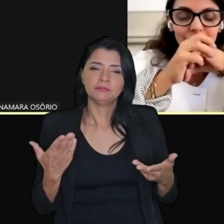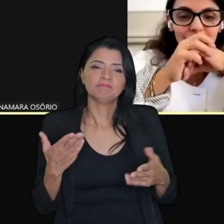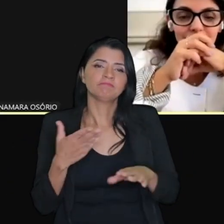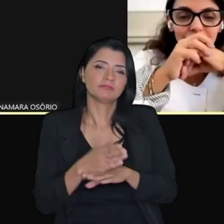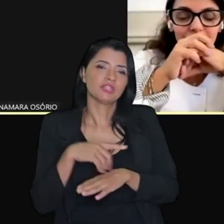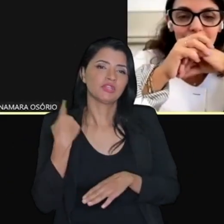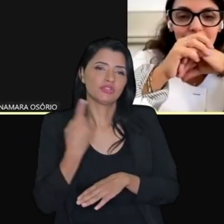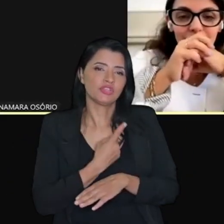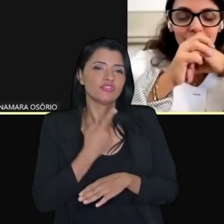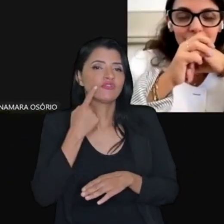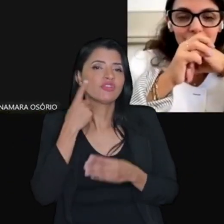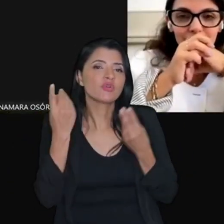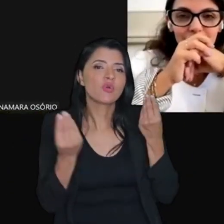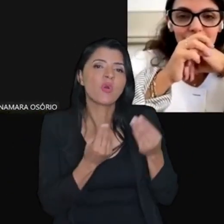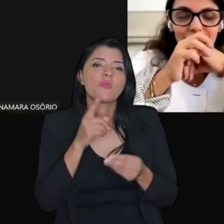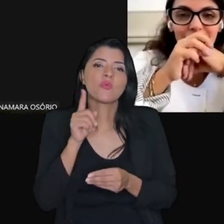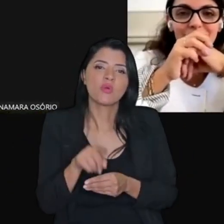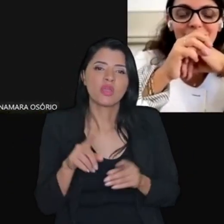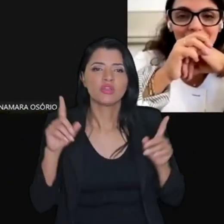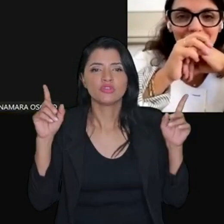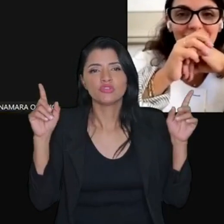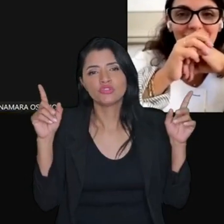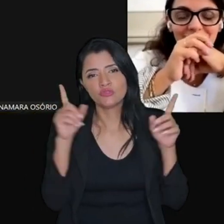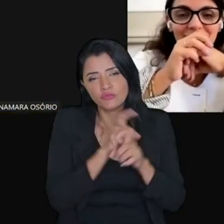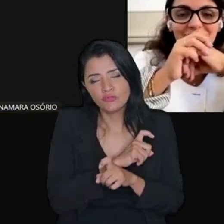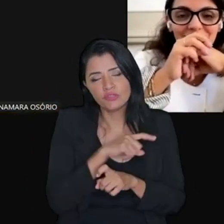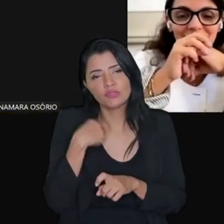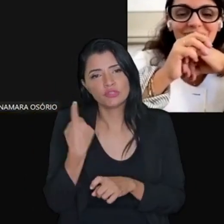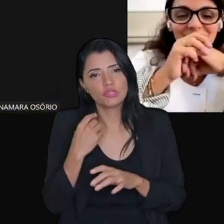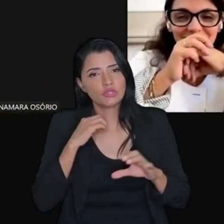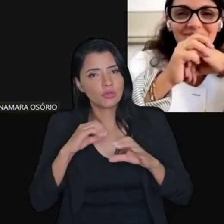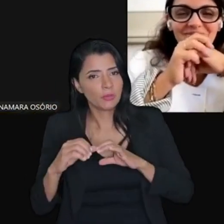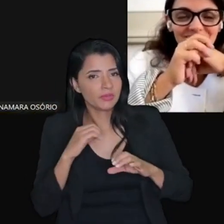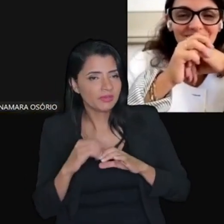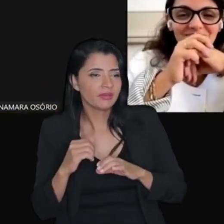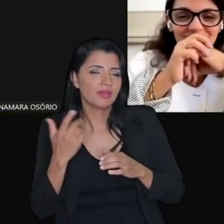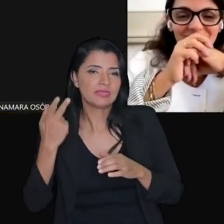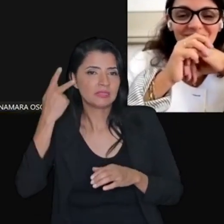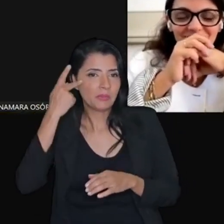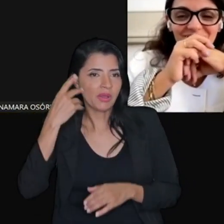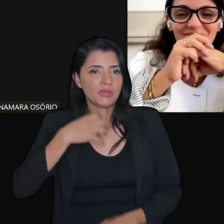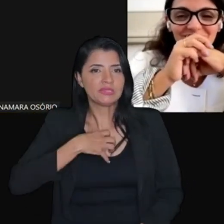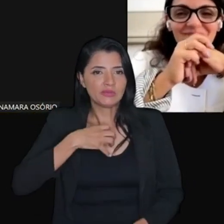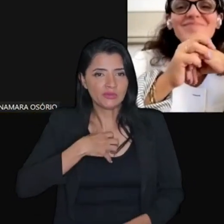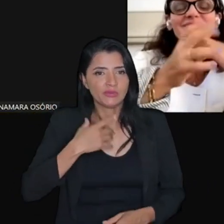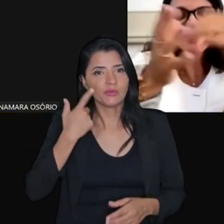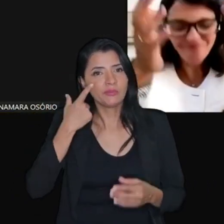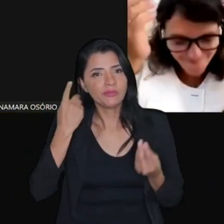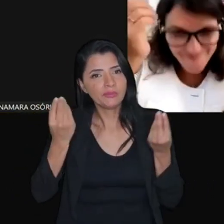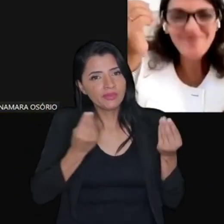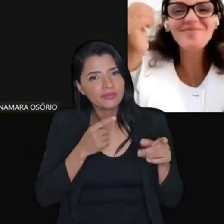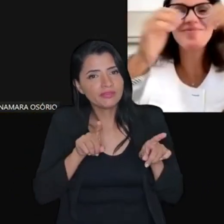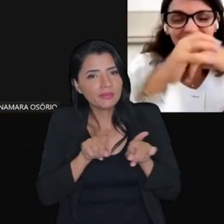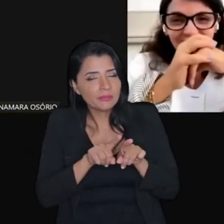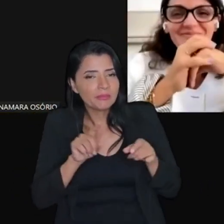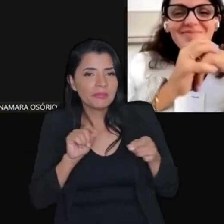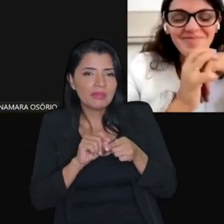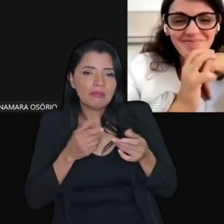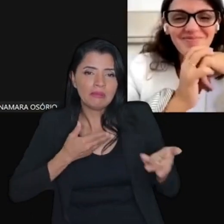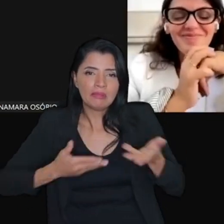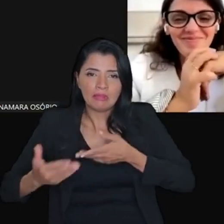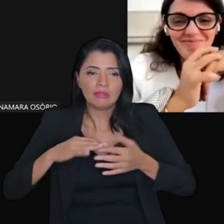aí a gente ver como é difícil, né? Se é difícil a gente se comunicar com São Paulo e Salvador, imagina fazer uma